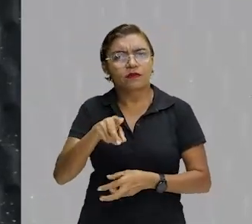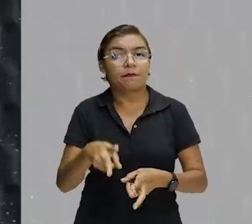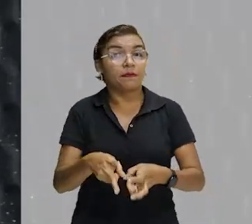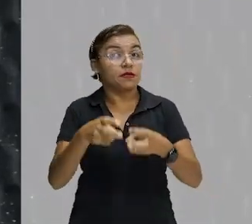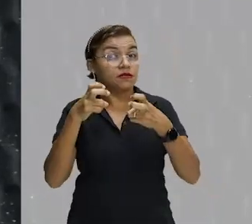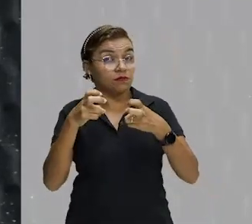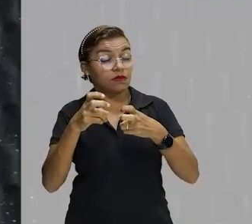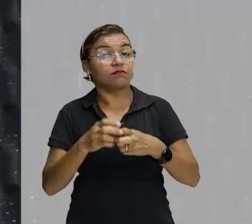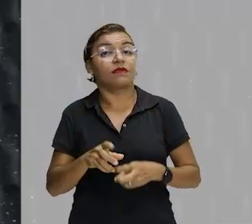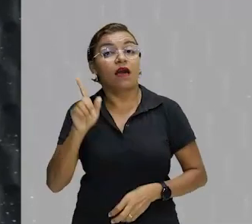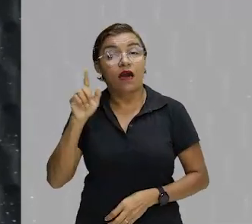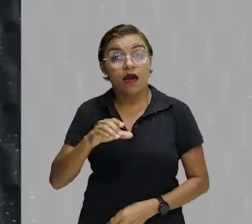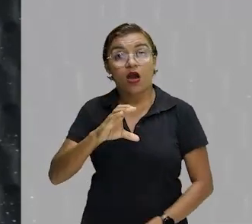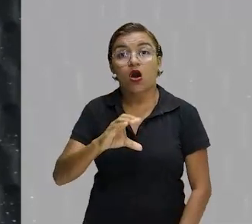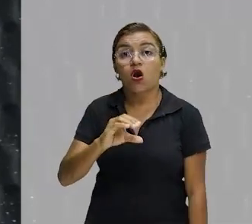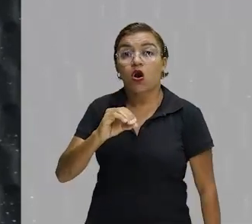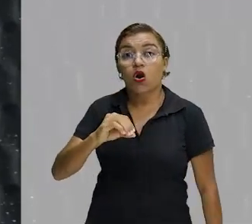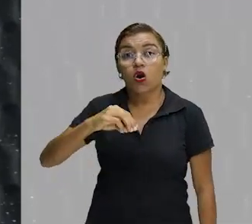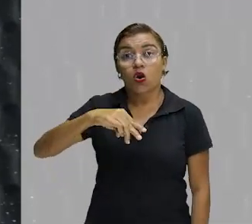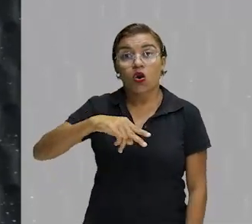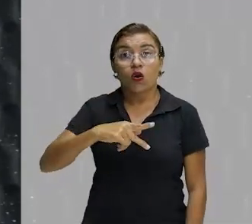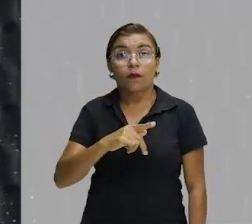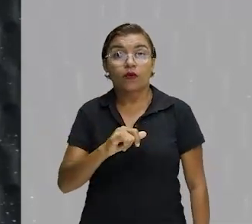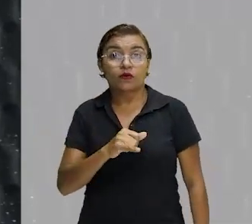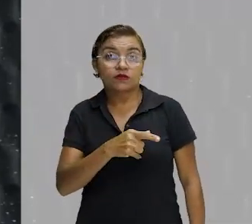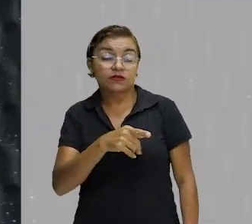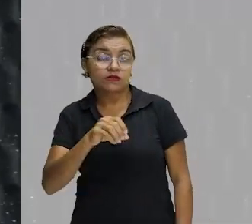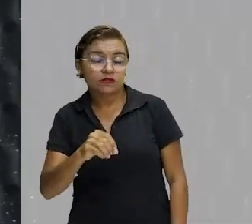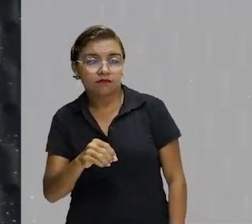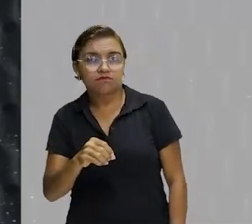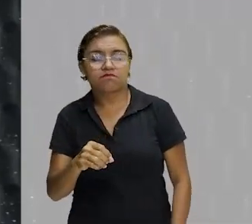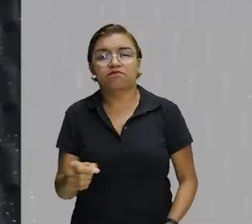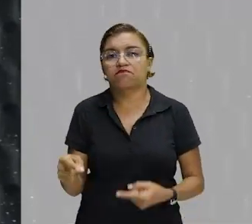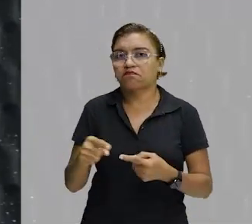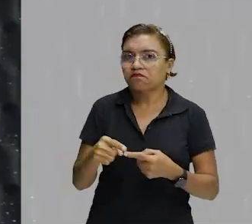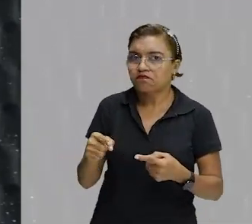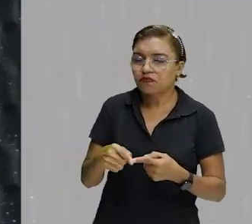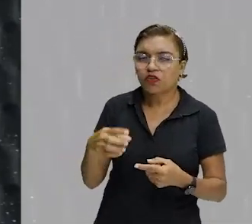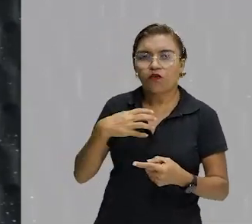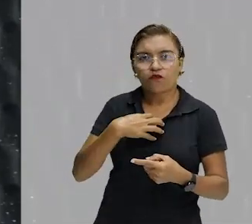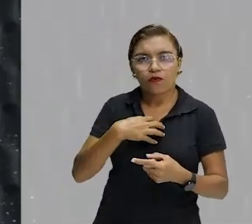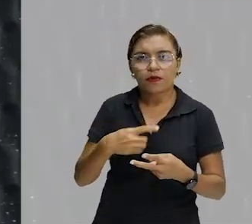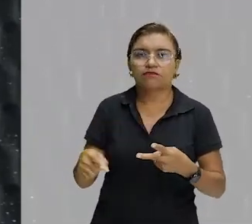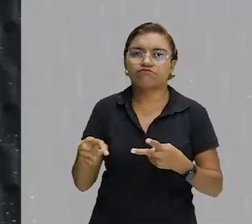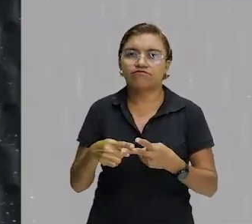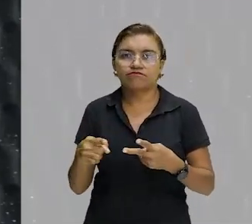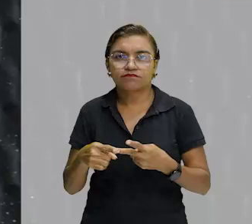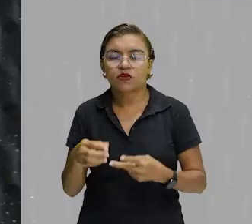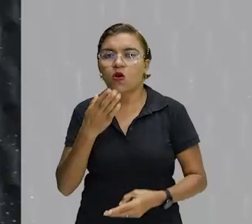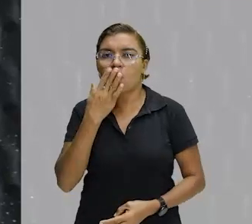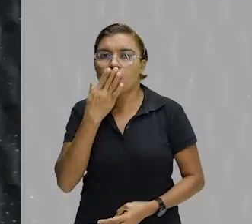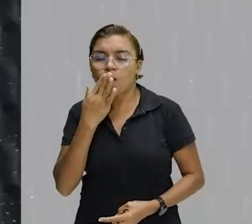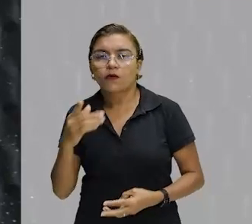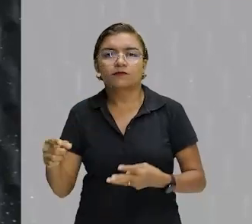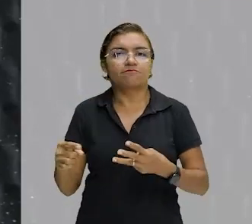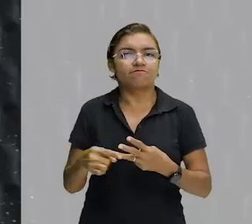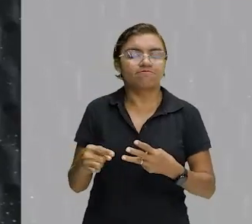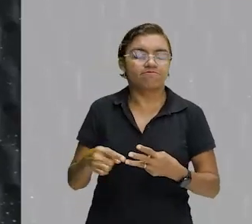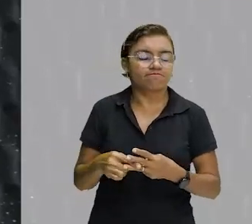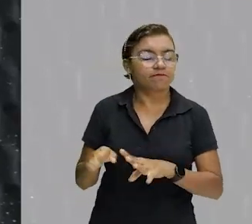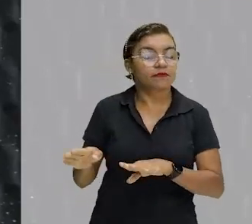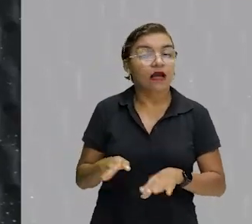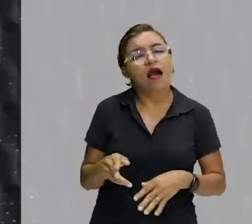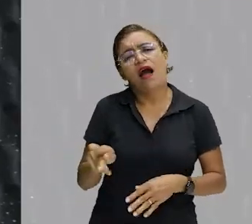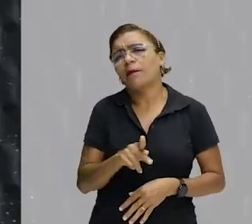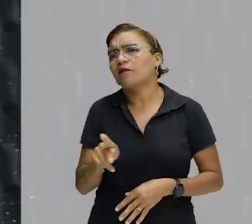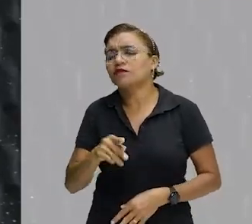outro. Isso é composição. Eu vou pensar no formato, eu vou pensar na posição, nas cores, Professor, eu lembrei de uma